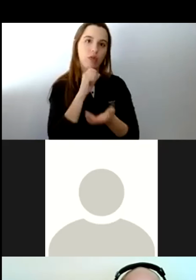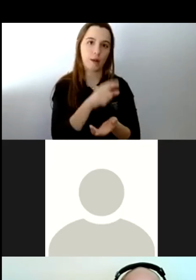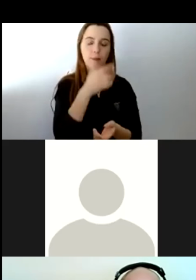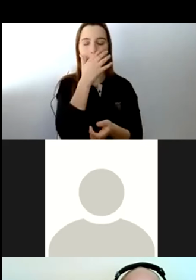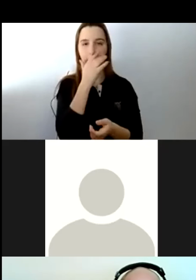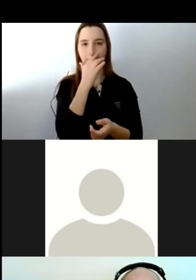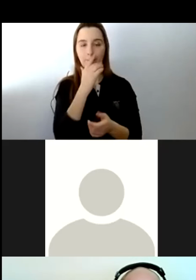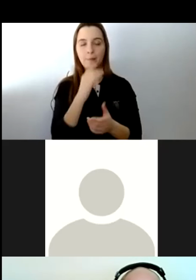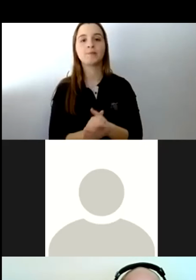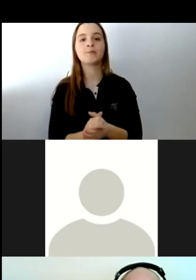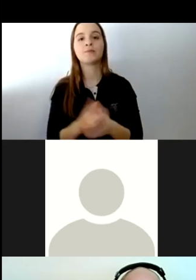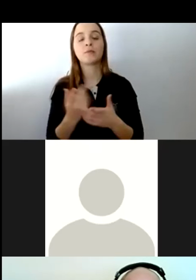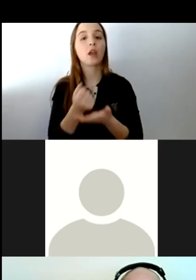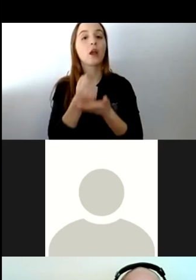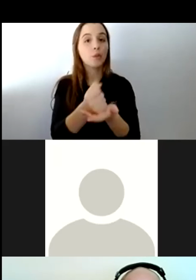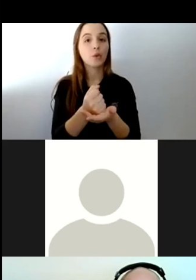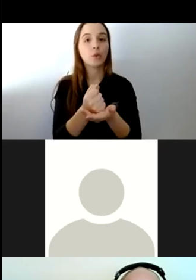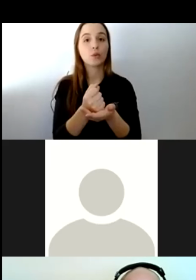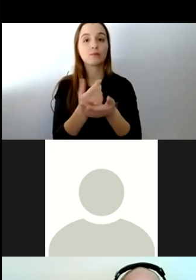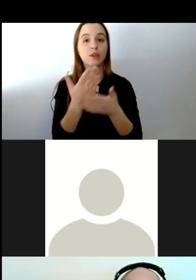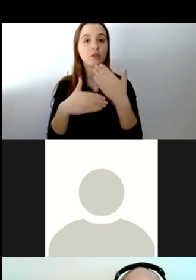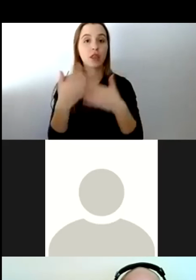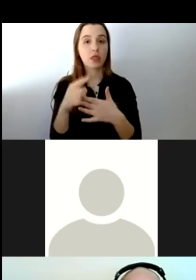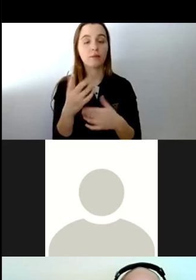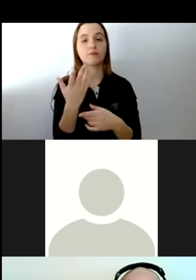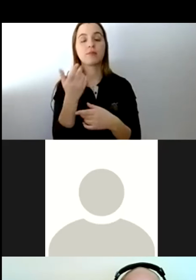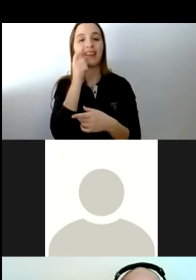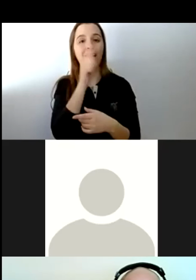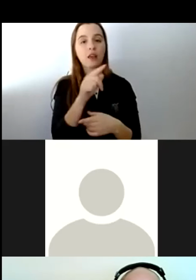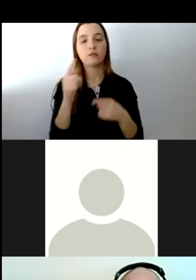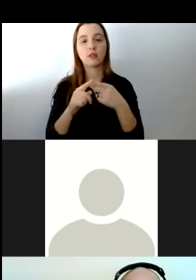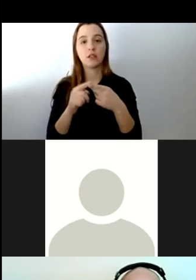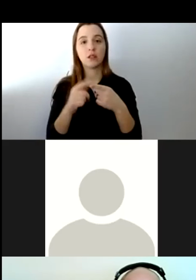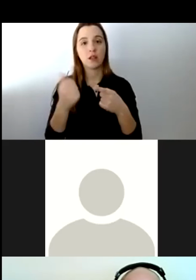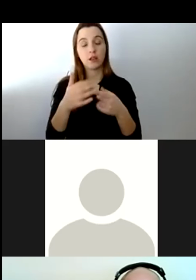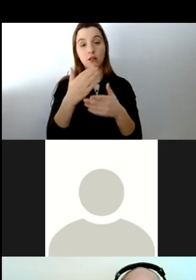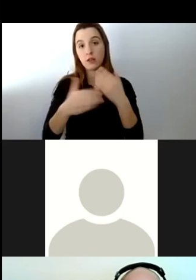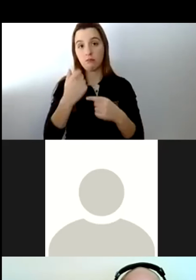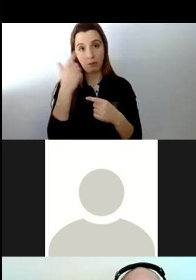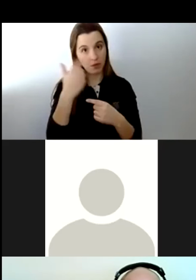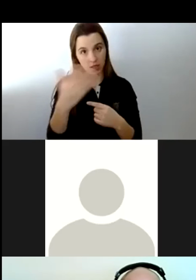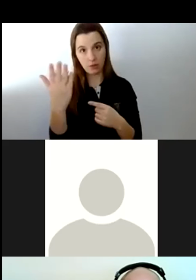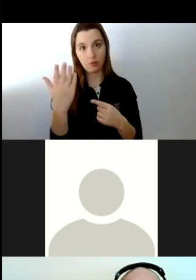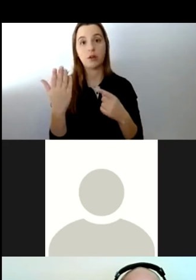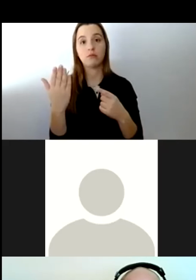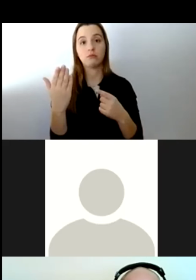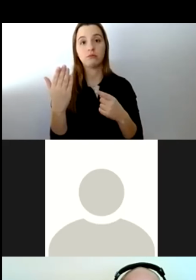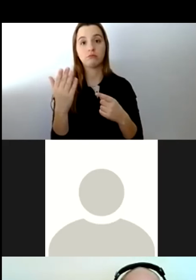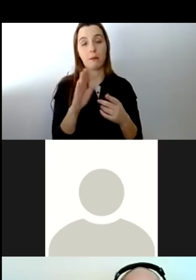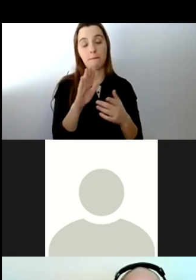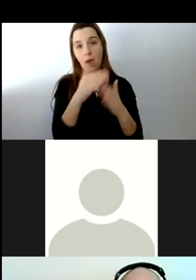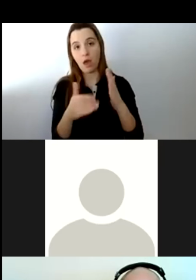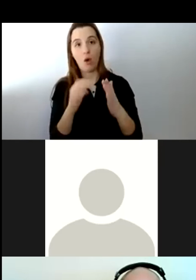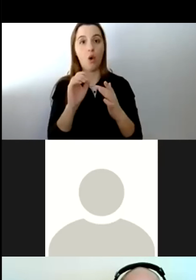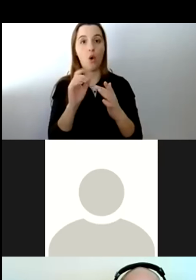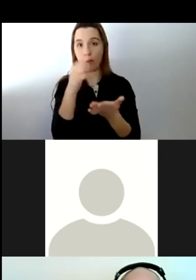é reconhecido ao beneficiário que tenha incapacidade permanente, relativa ou absoluta, para o